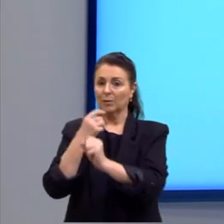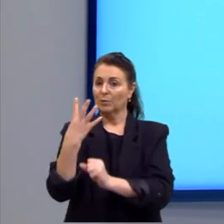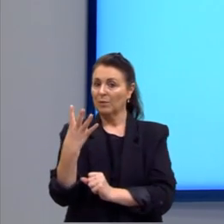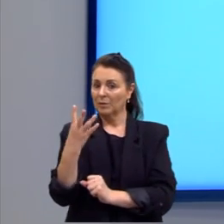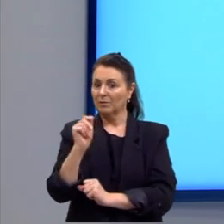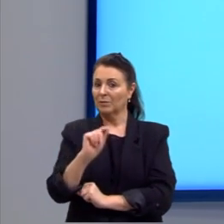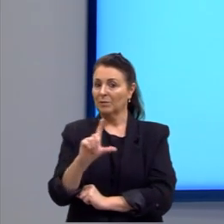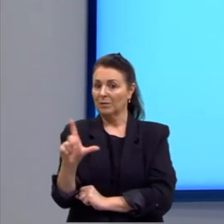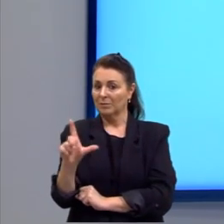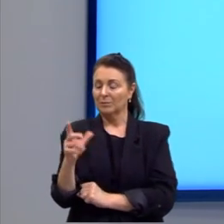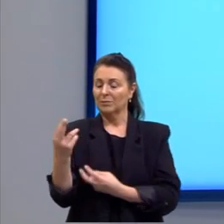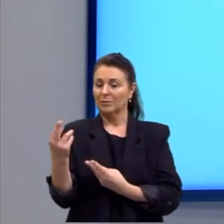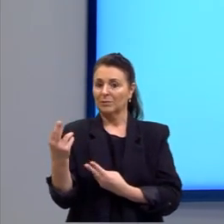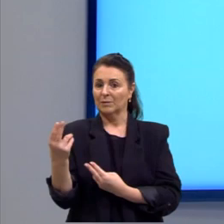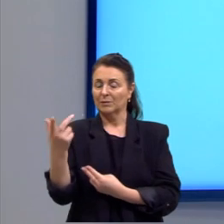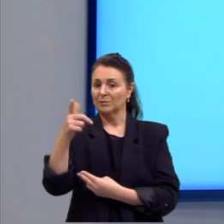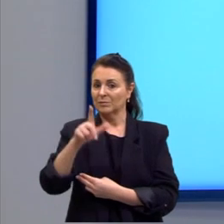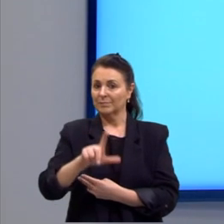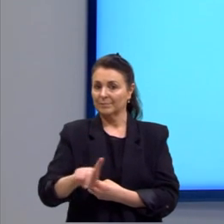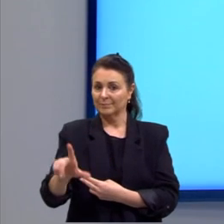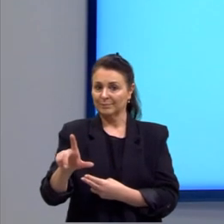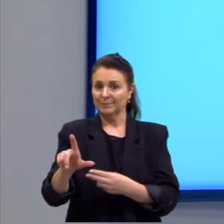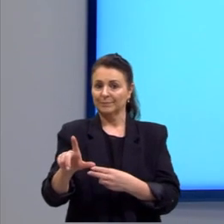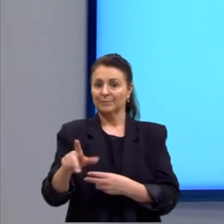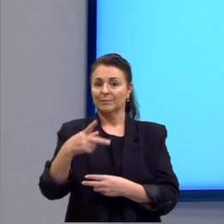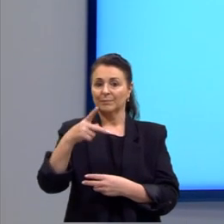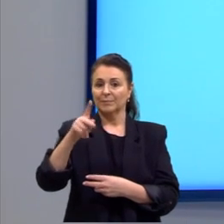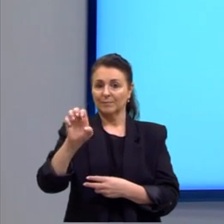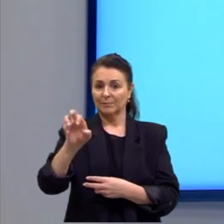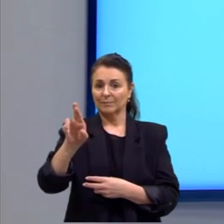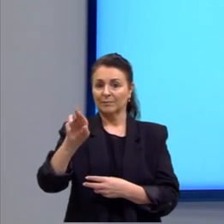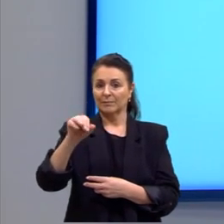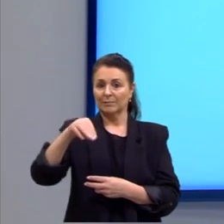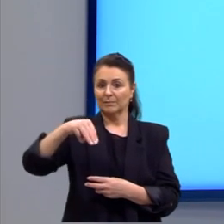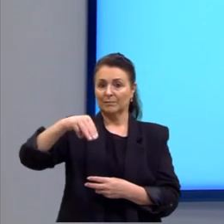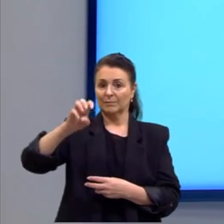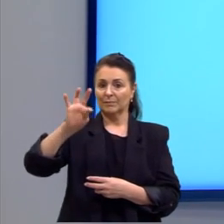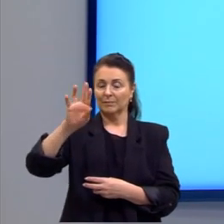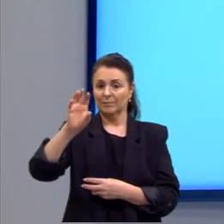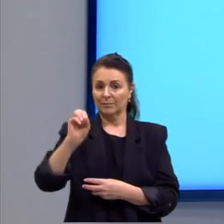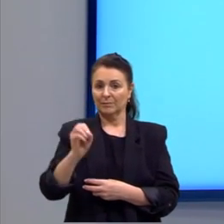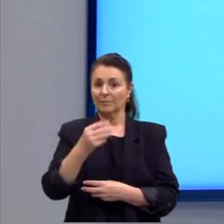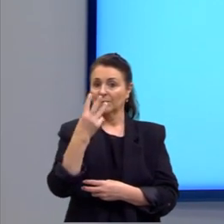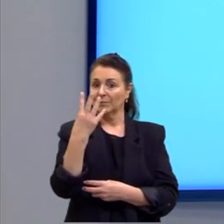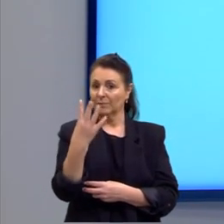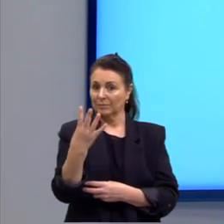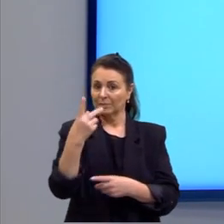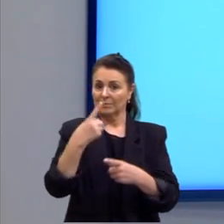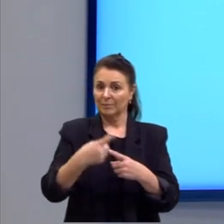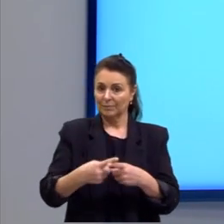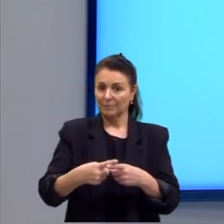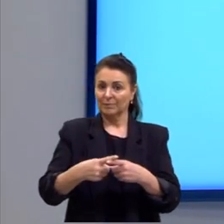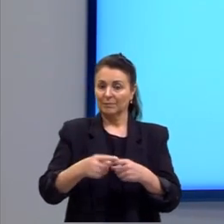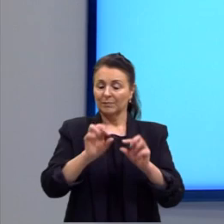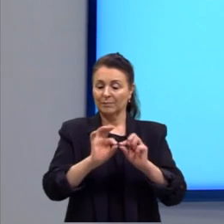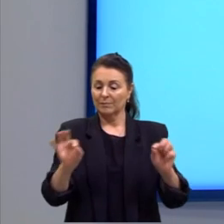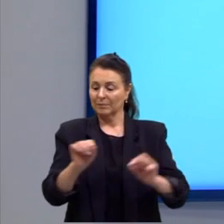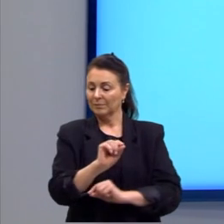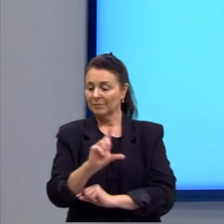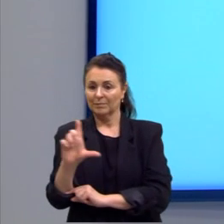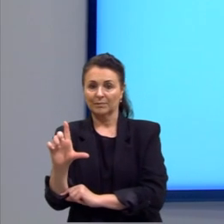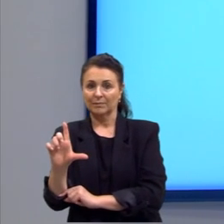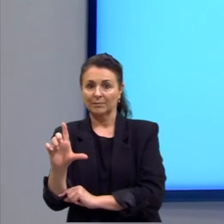quatro lados congruentes então perímetro seria quatro vezes a medida do lado Ah